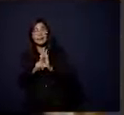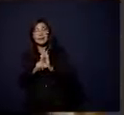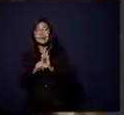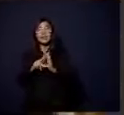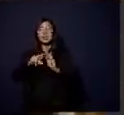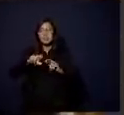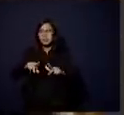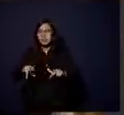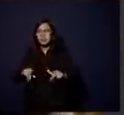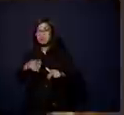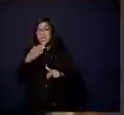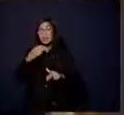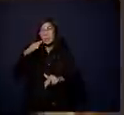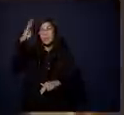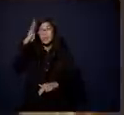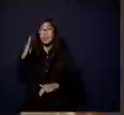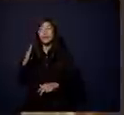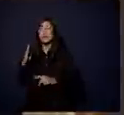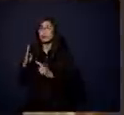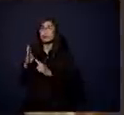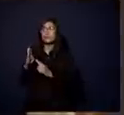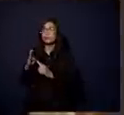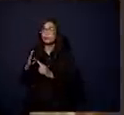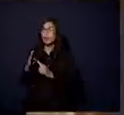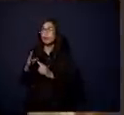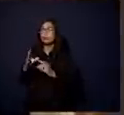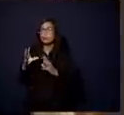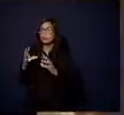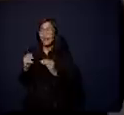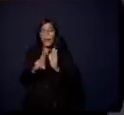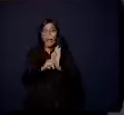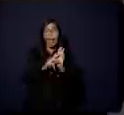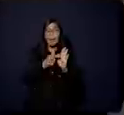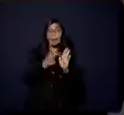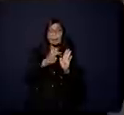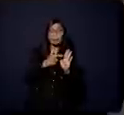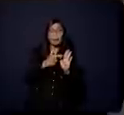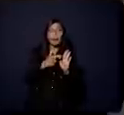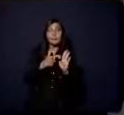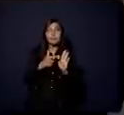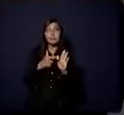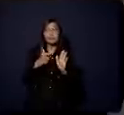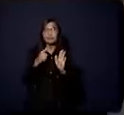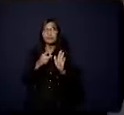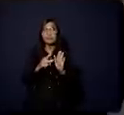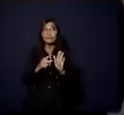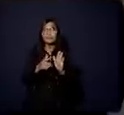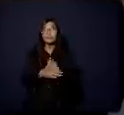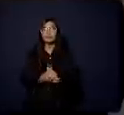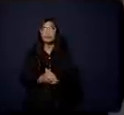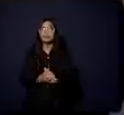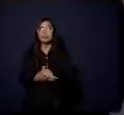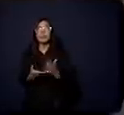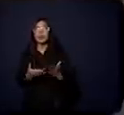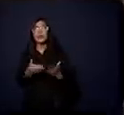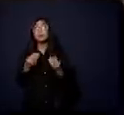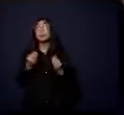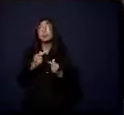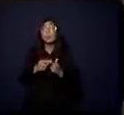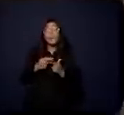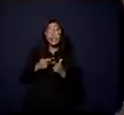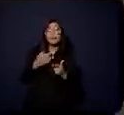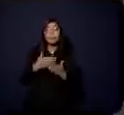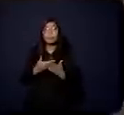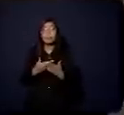no Brasil a gente só tem exceção a gente não tem regra no fundo é esse que a nossa situação porque porque nós